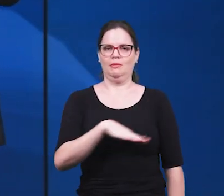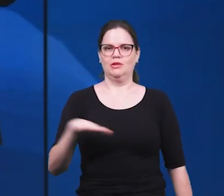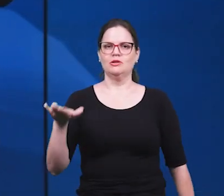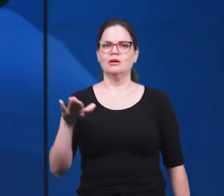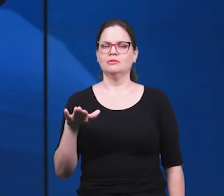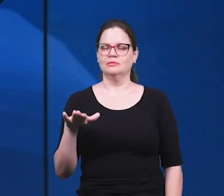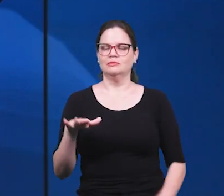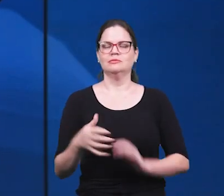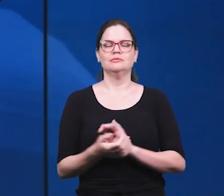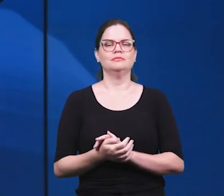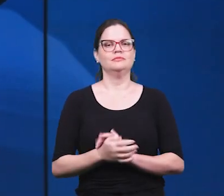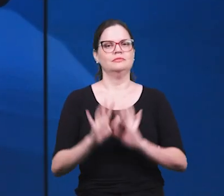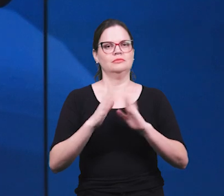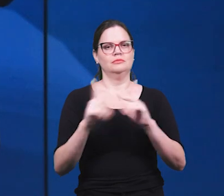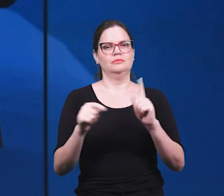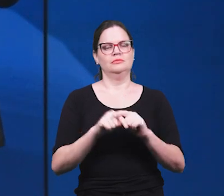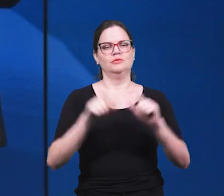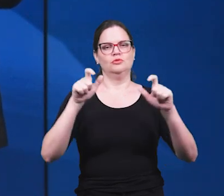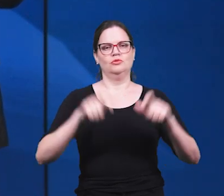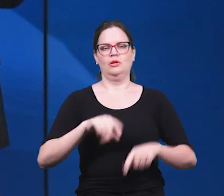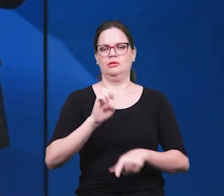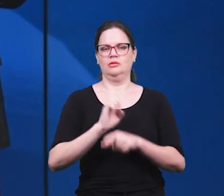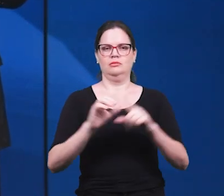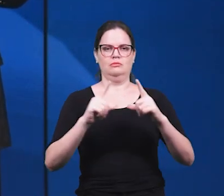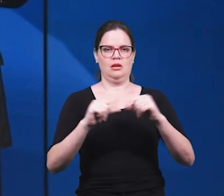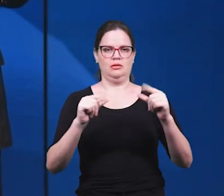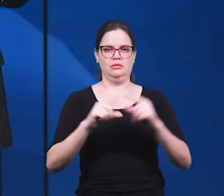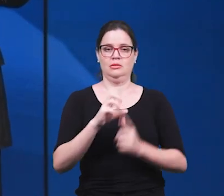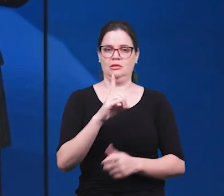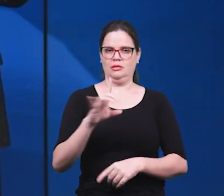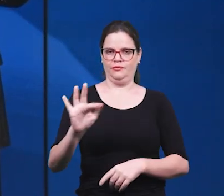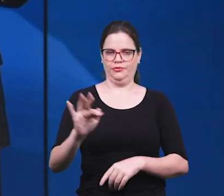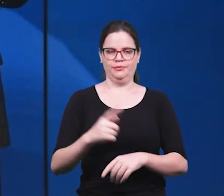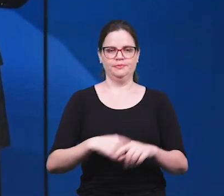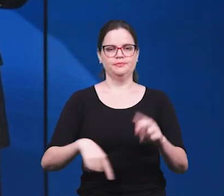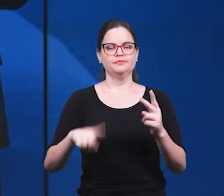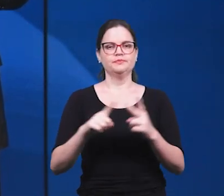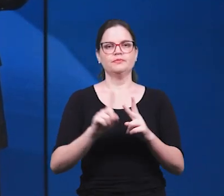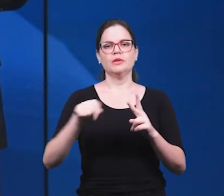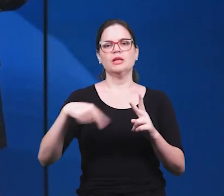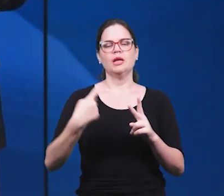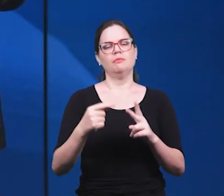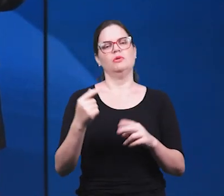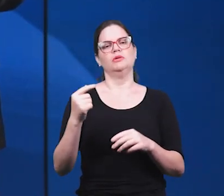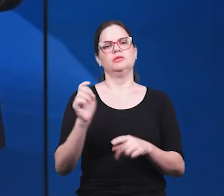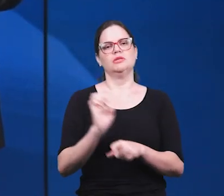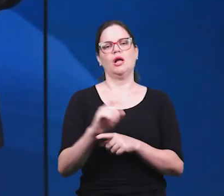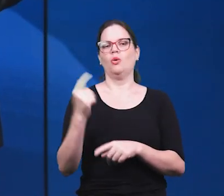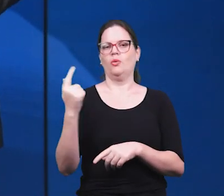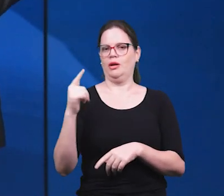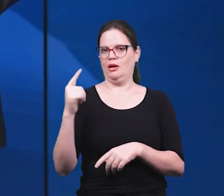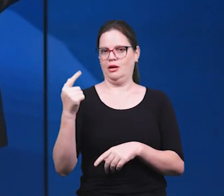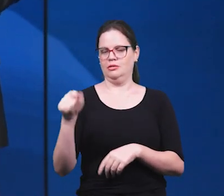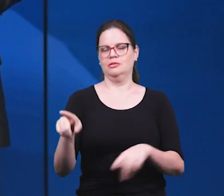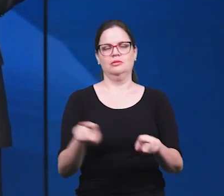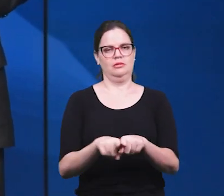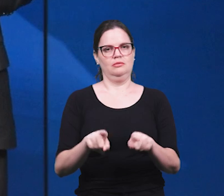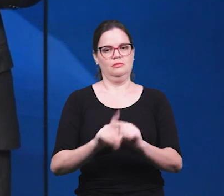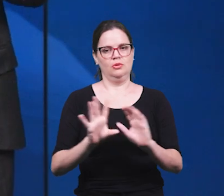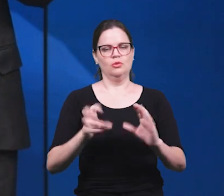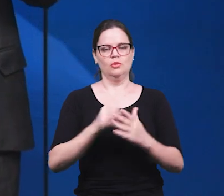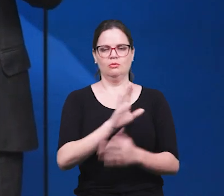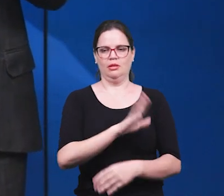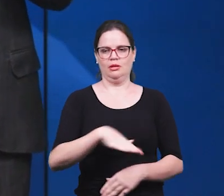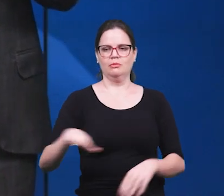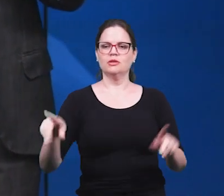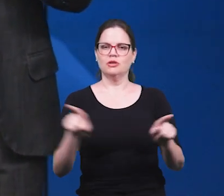de intermediários da igreja em Brasília, lá no Distrito Federal. E depois vamos para o estado de Goiás, e lá também a classe